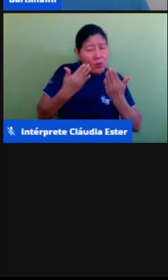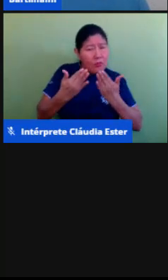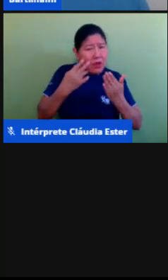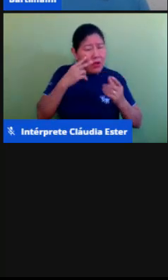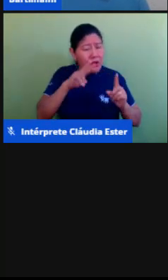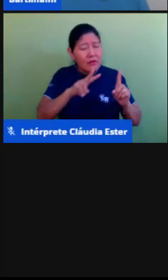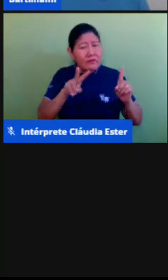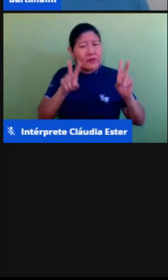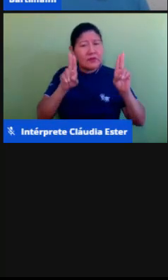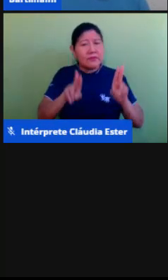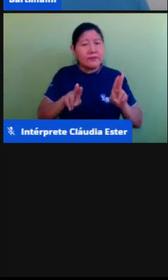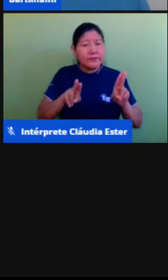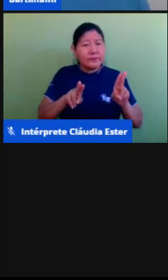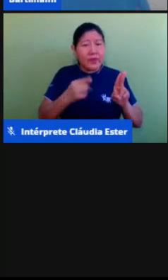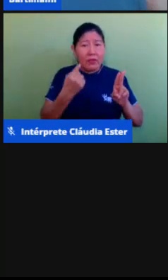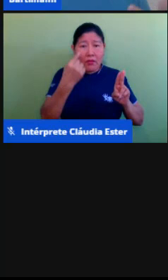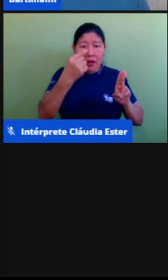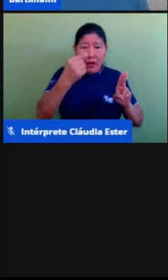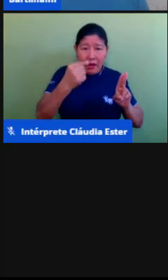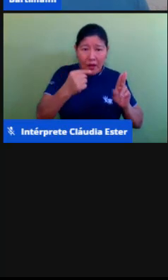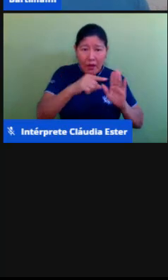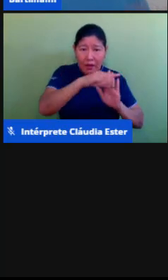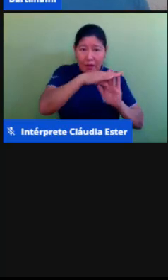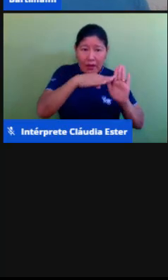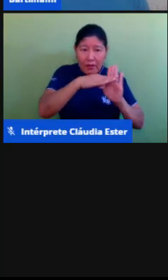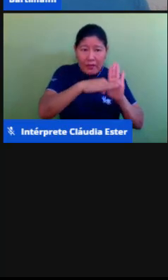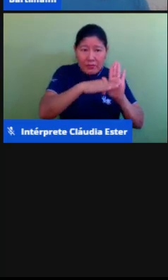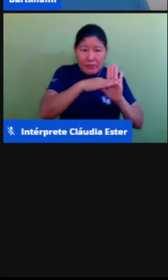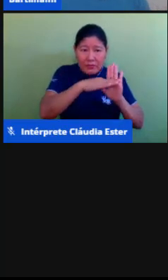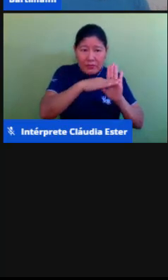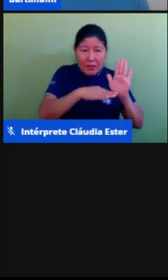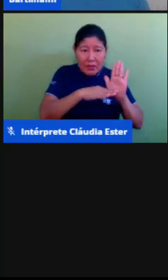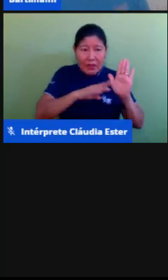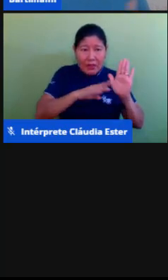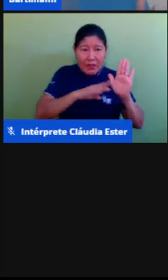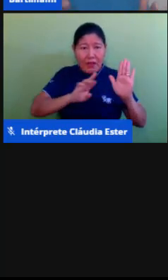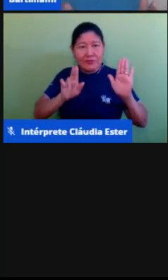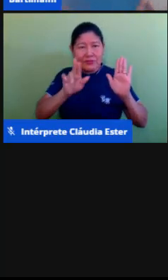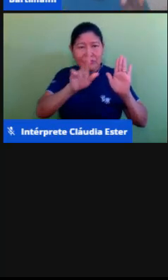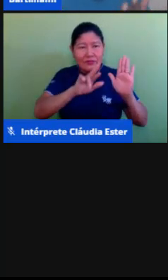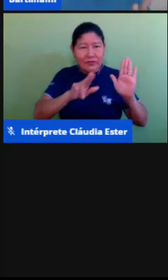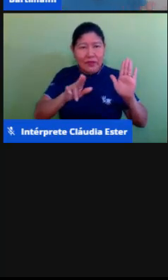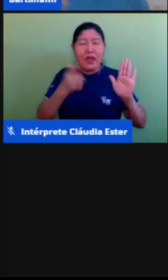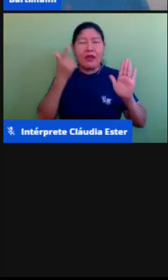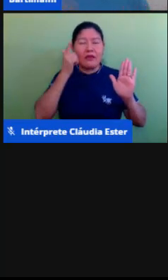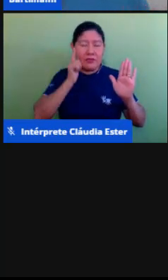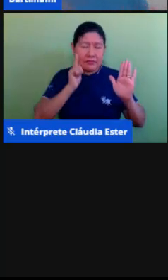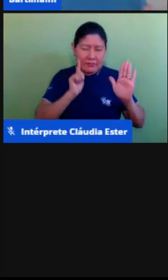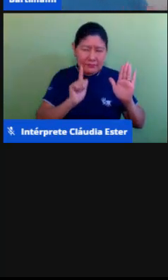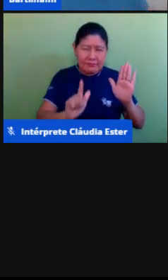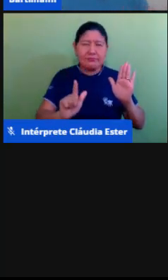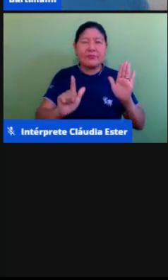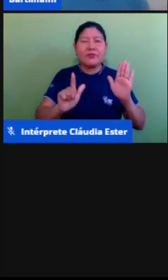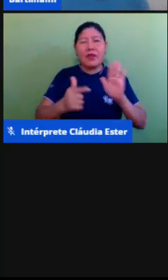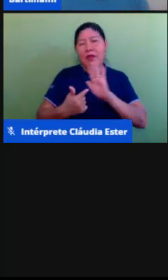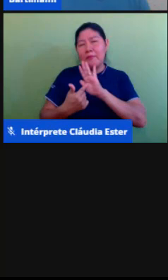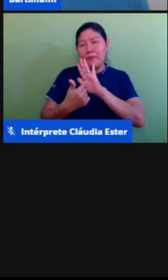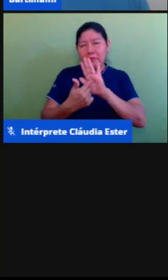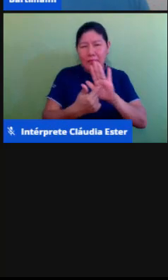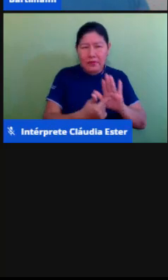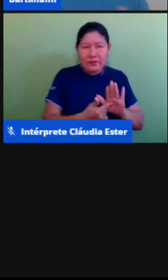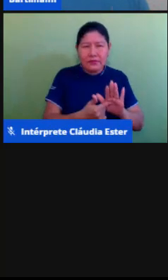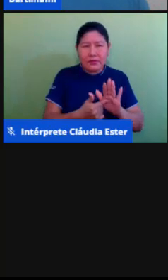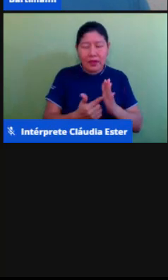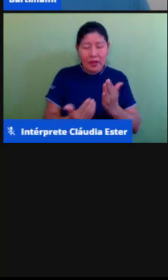tem 321 hectares. Então, você consegue correlacionar, por exemplo, esses dados com crescimento populacional, com expansão da